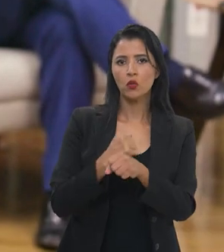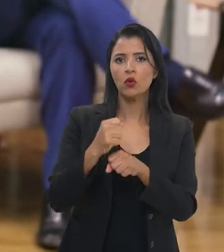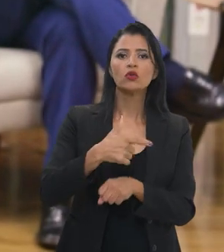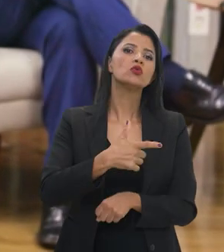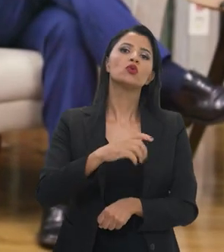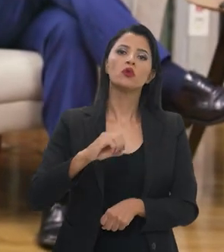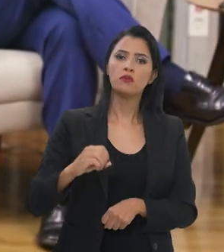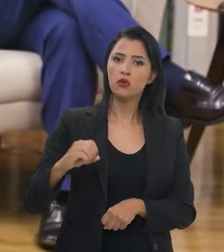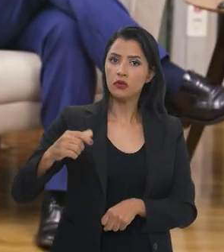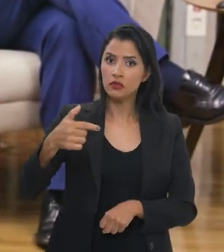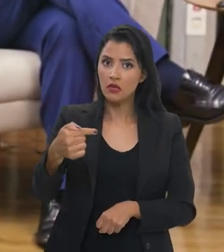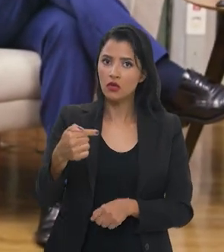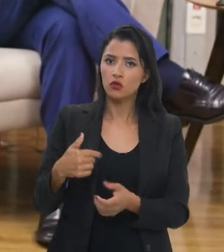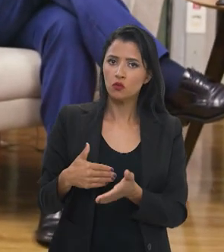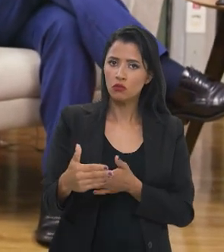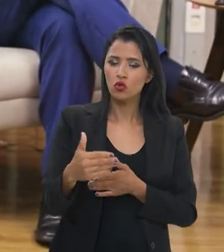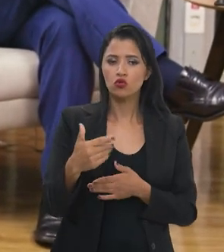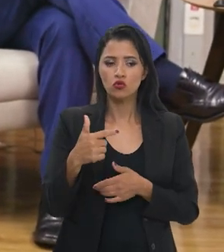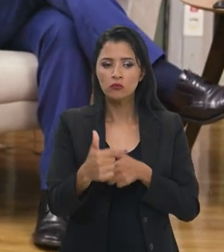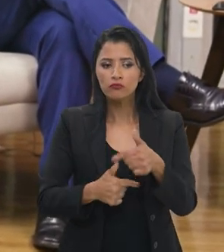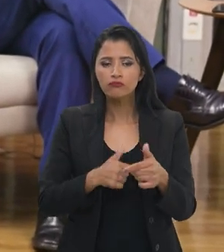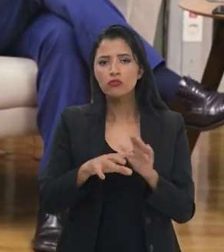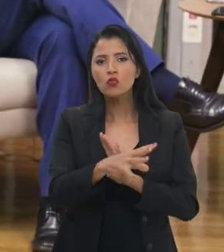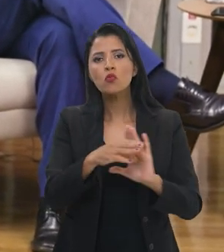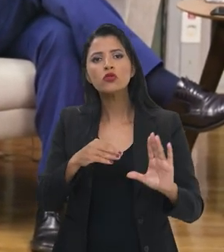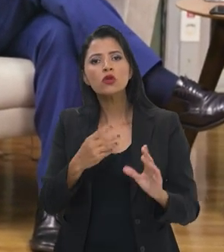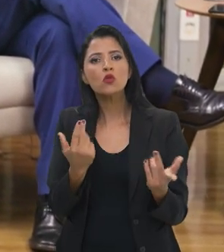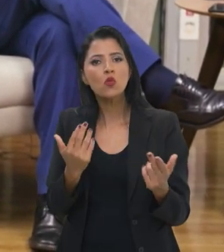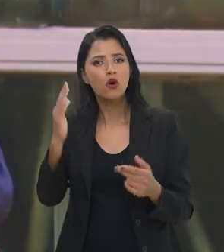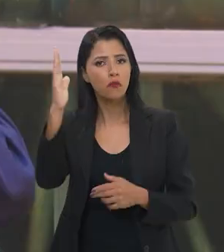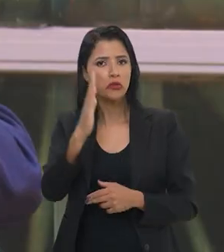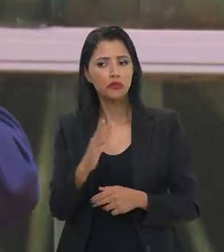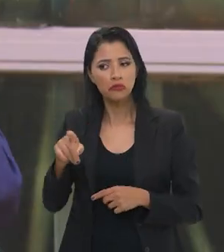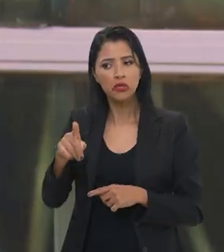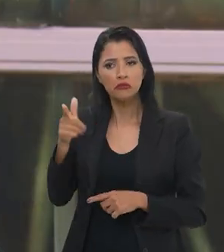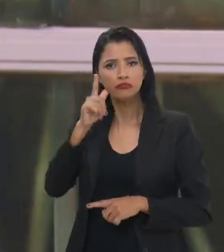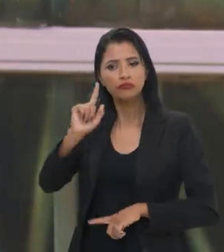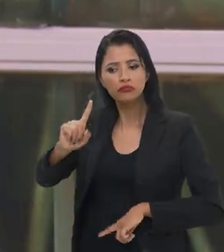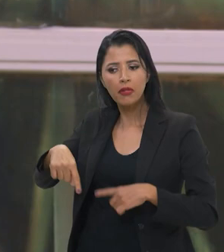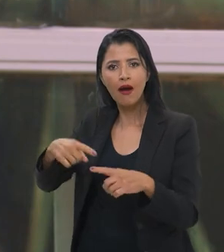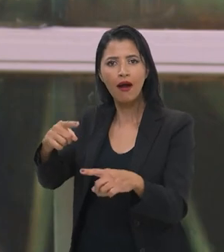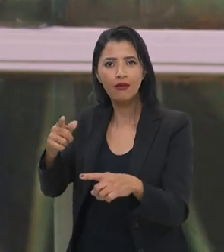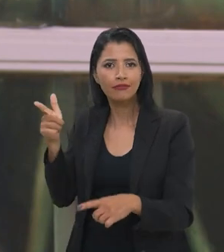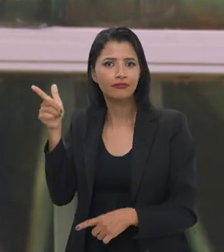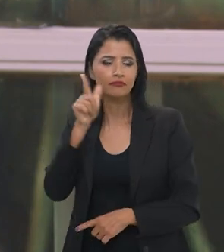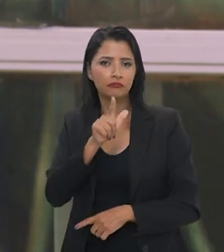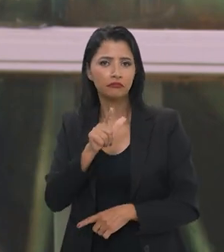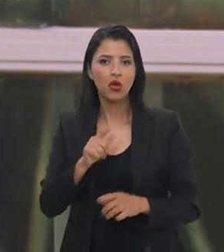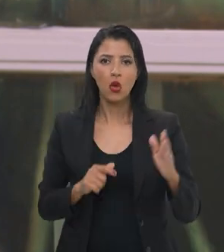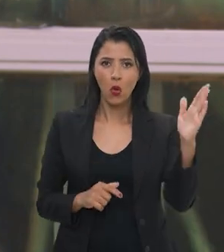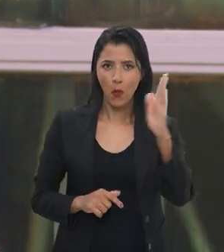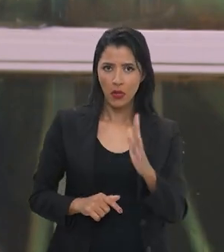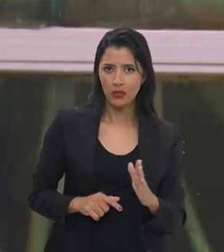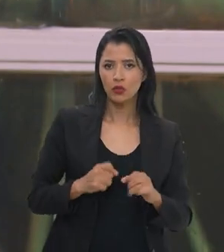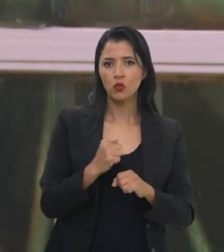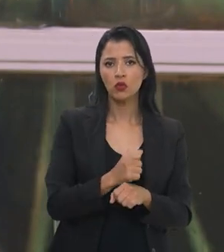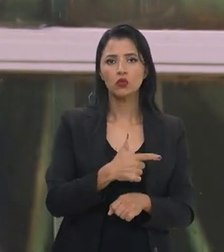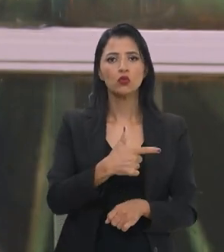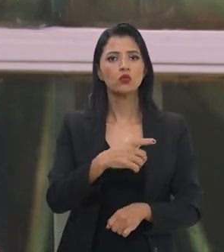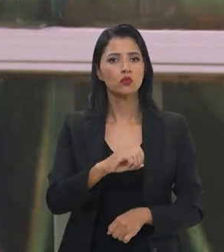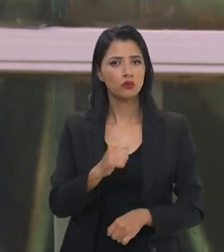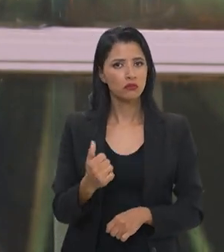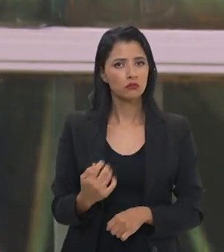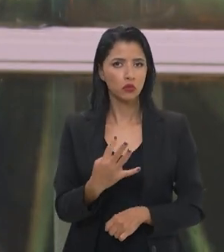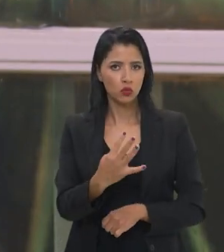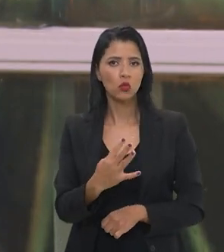começaram a trabalhar na experiência brasileira e eles avançaram não é o Brasil já